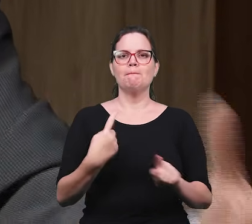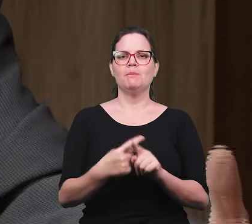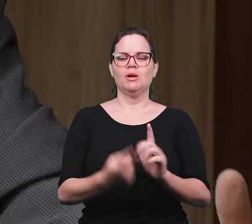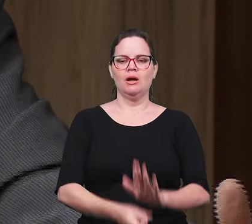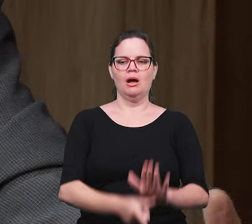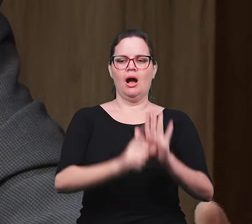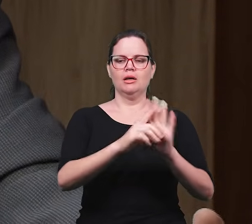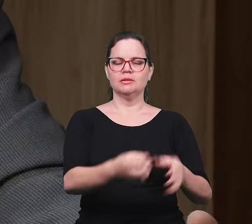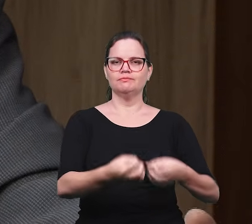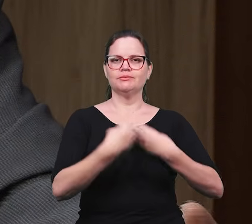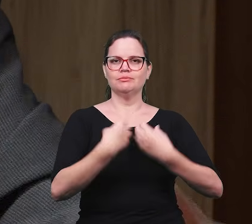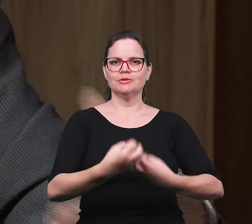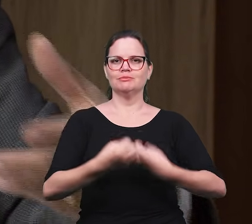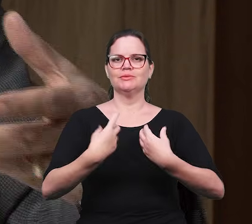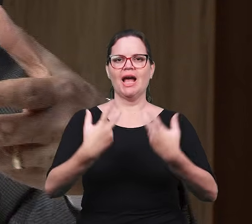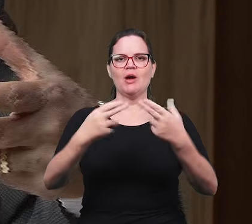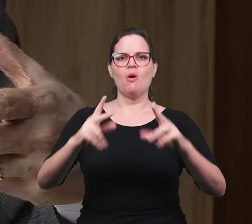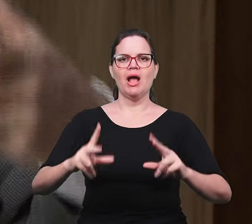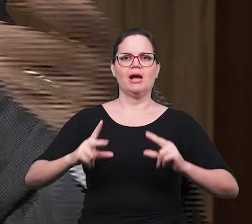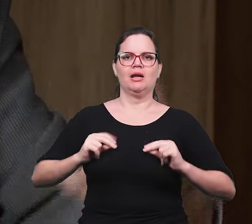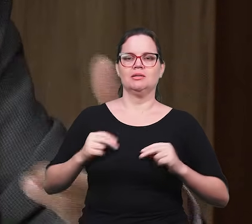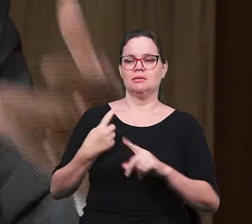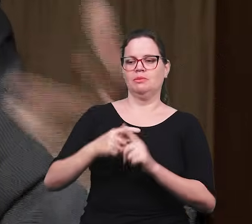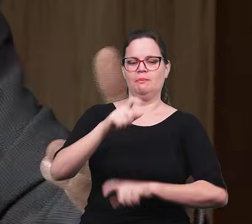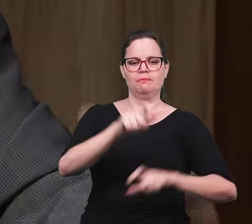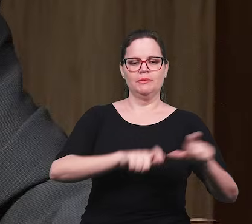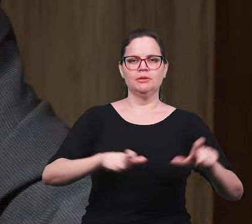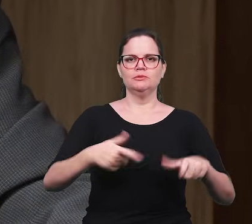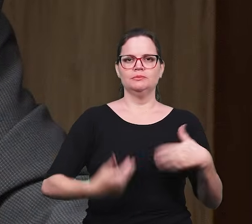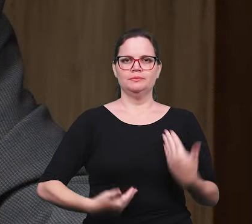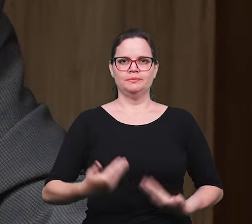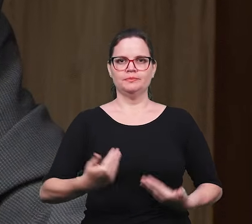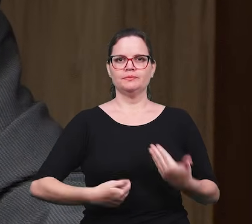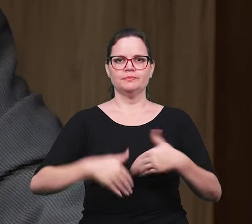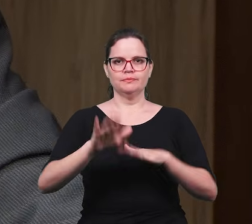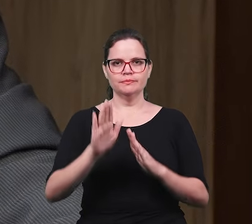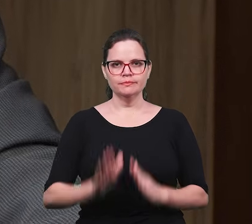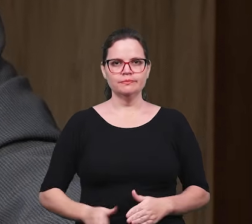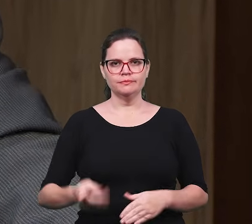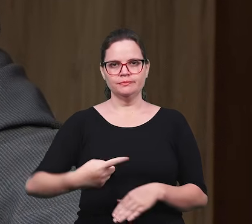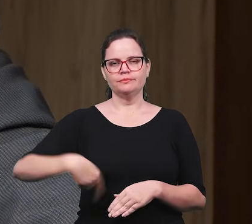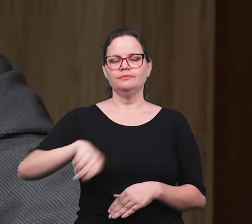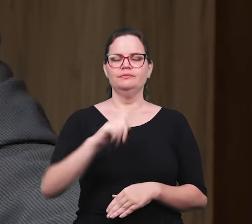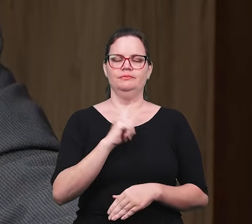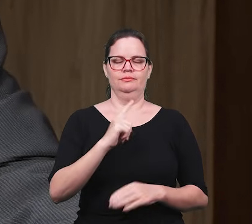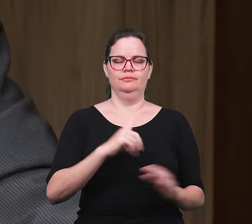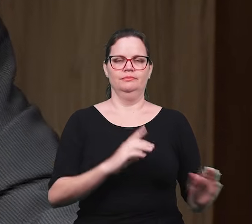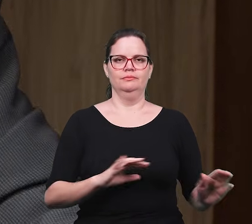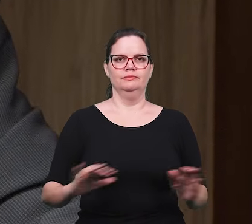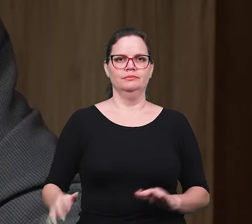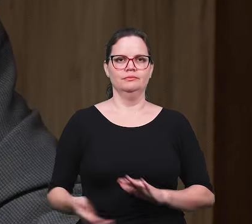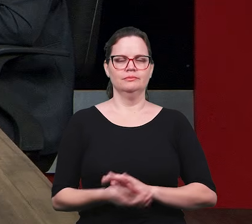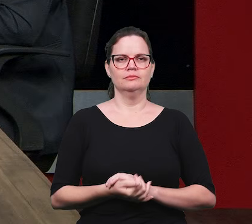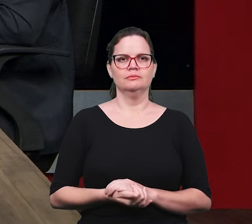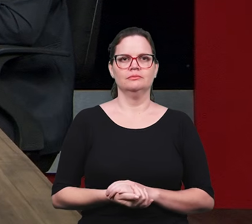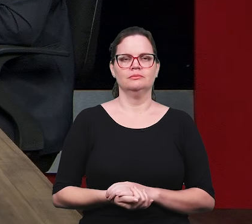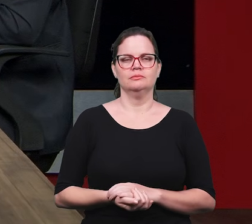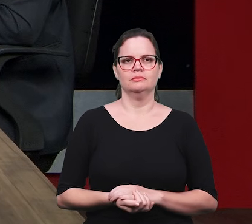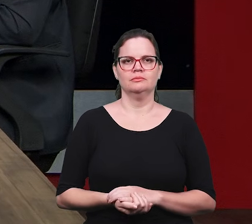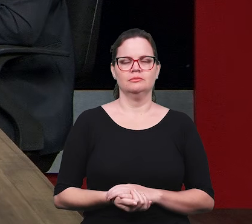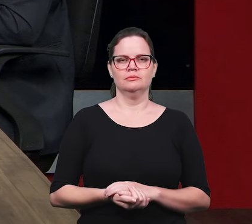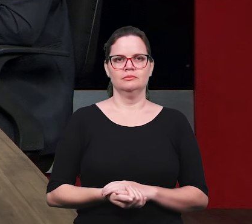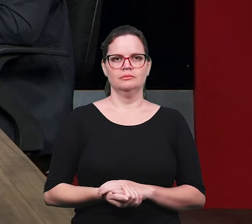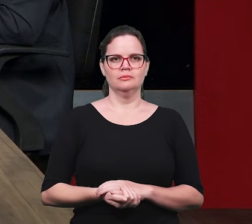herança ditosa de fiéis, de servos, homens valorosos. Maravilha.